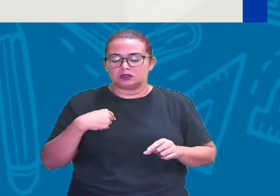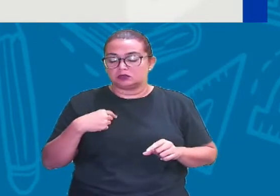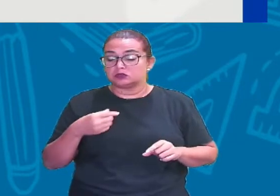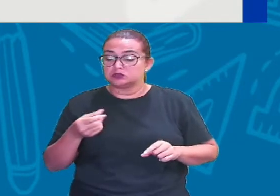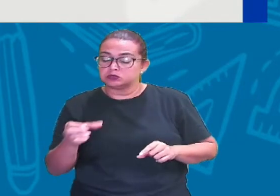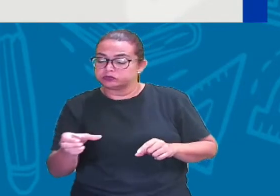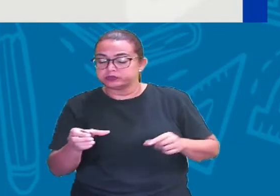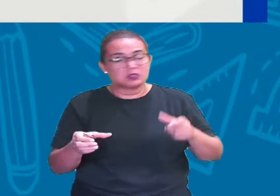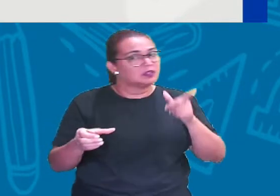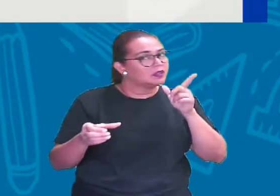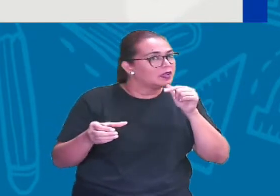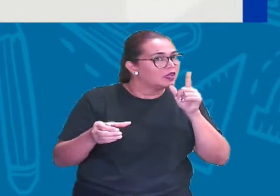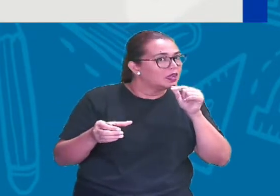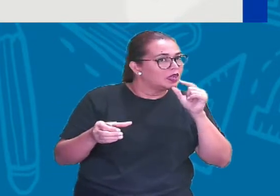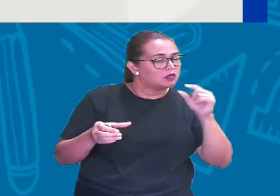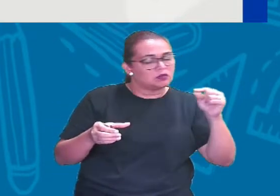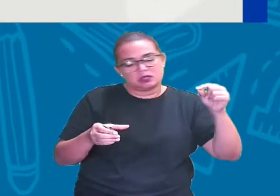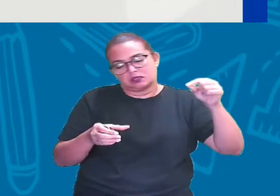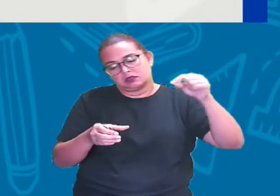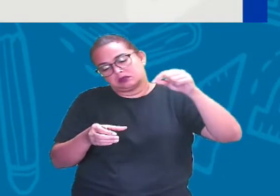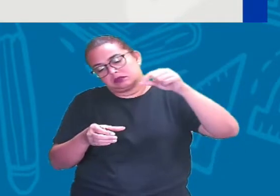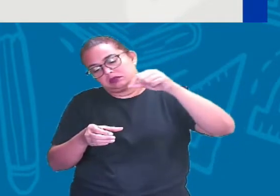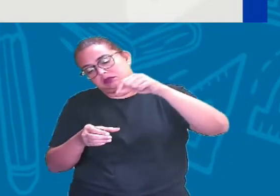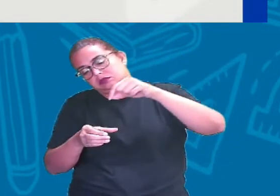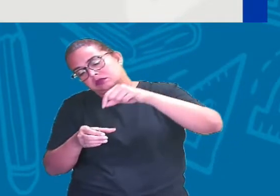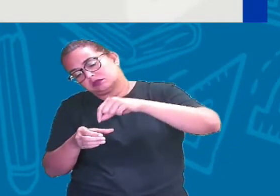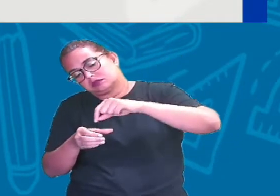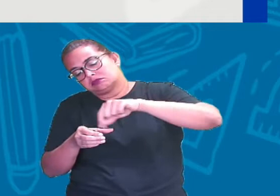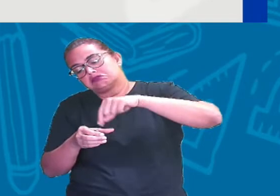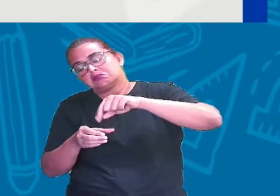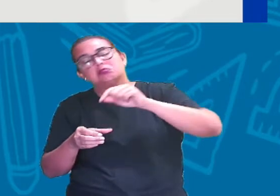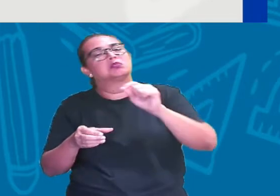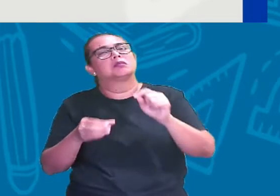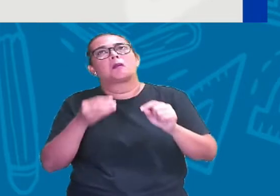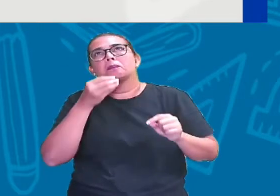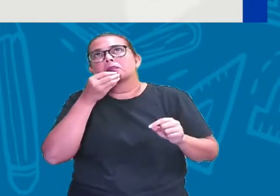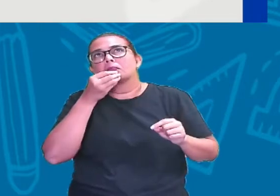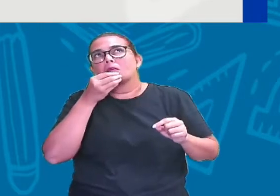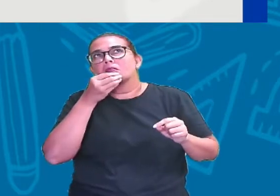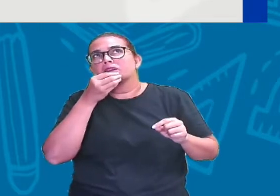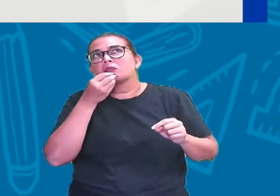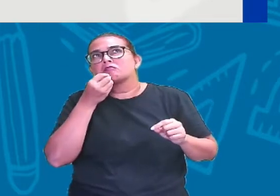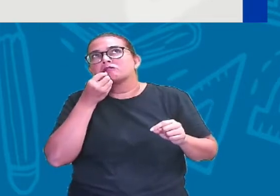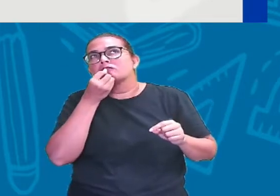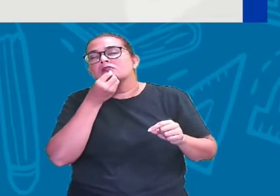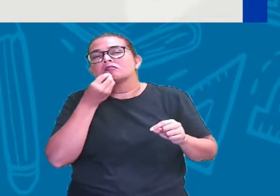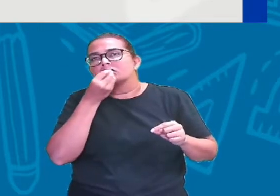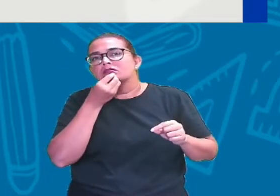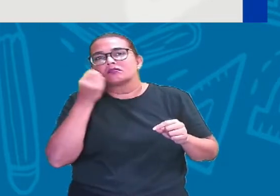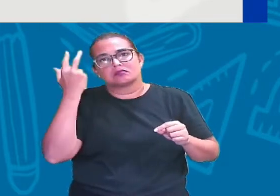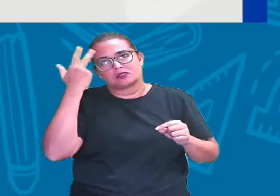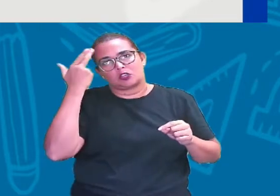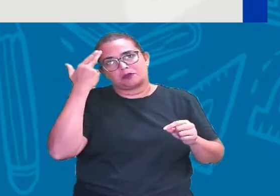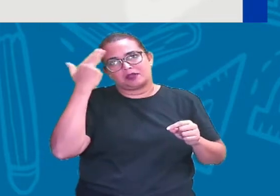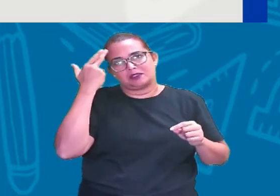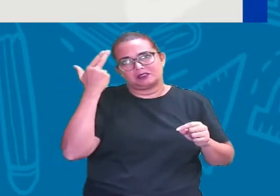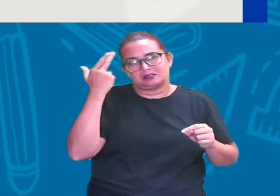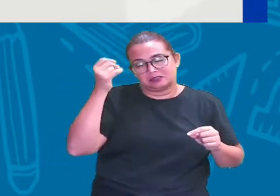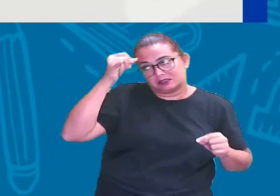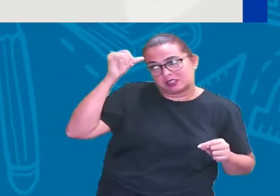água, né, ou coloca um leite frio, para que haja um equilíbrio térmico. Então, quando eu estou esquentando